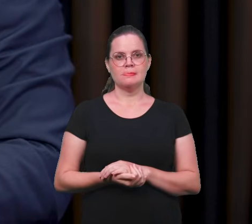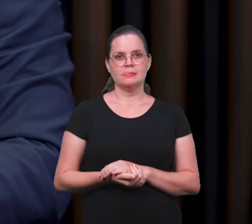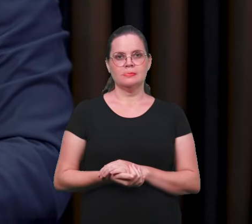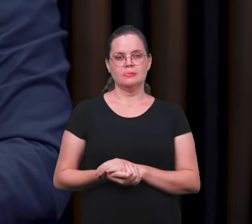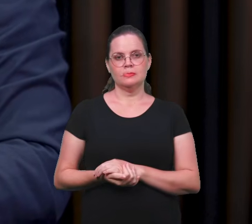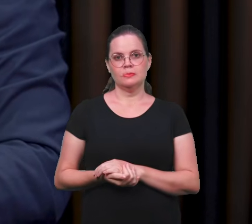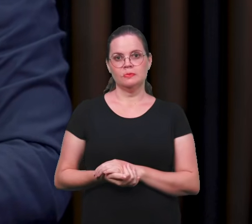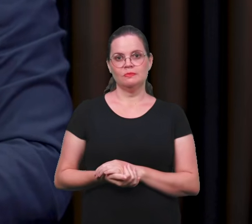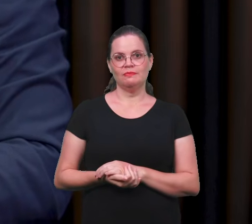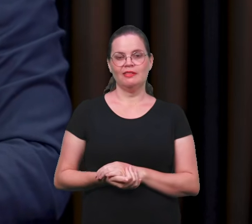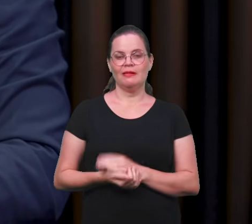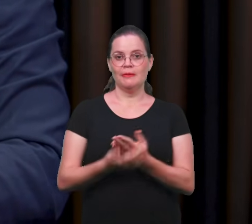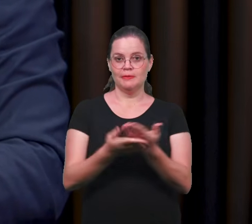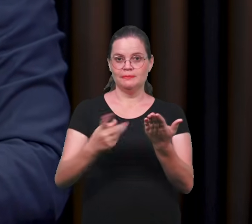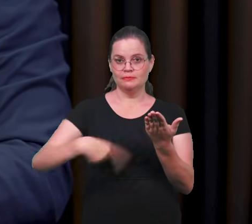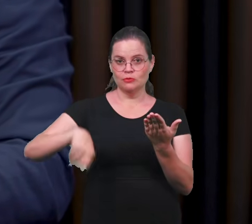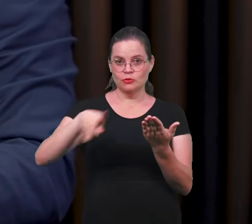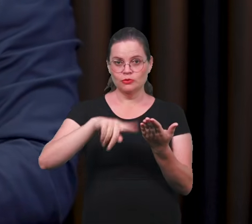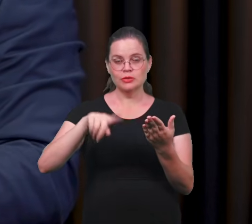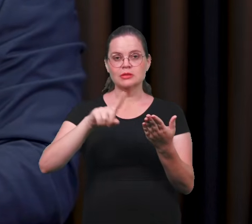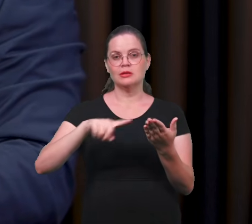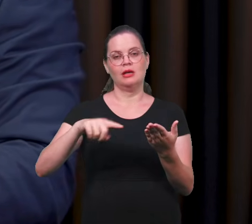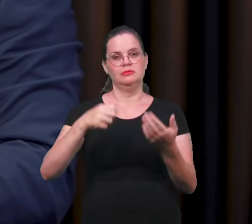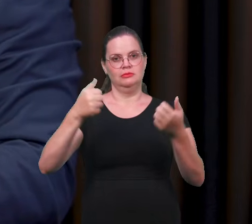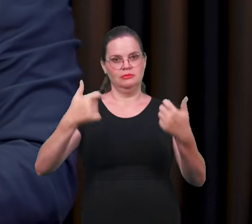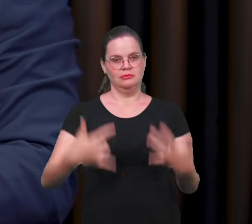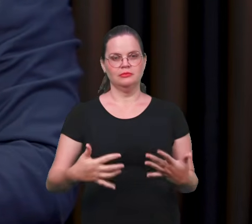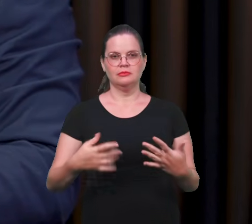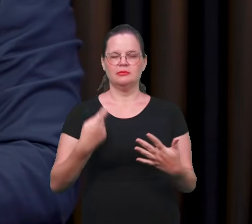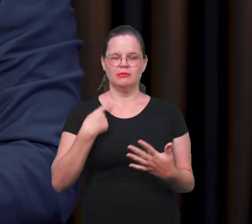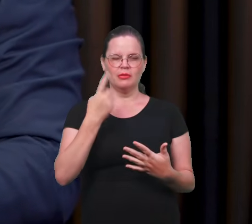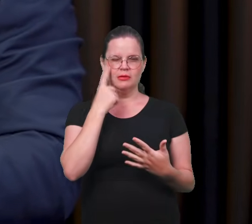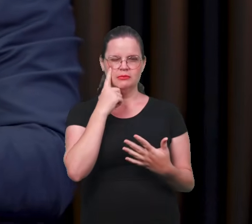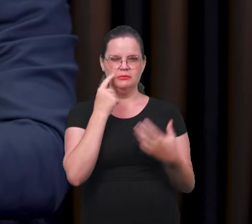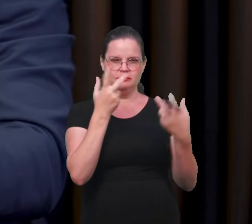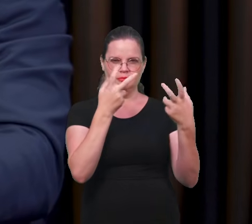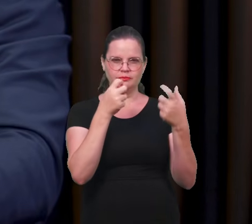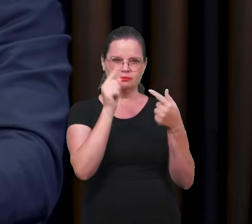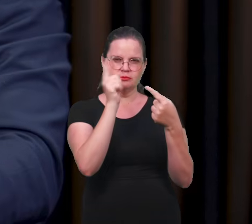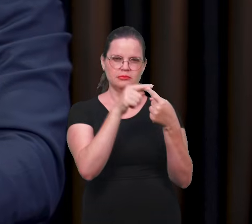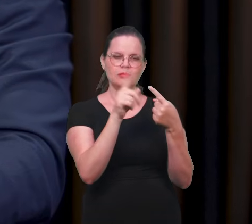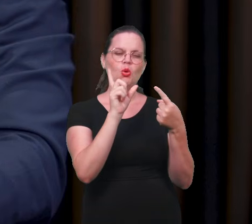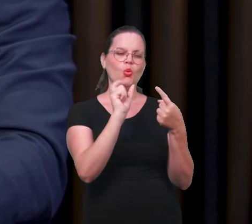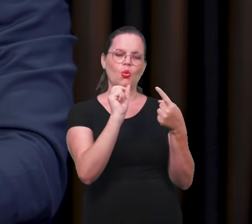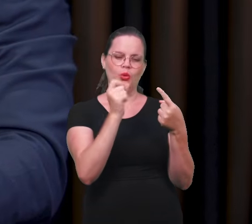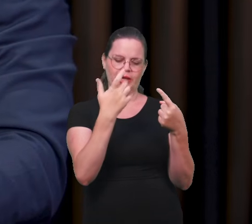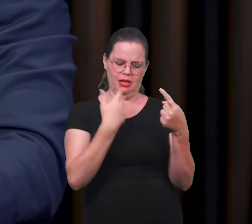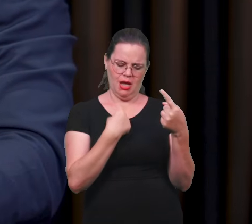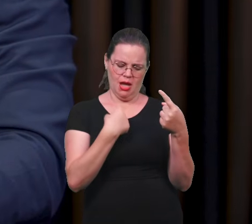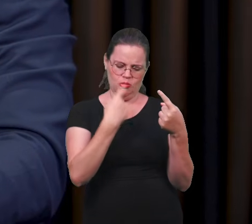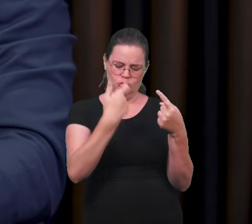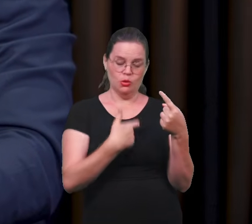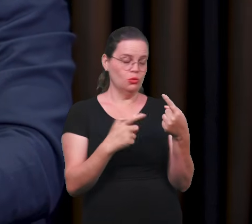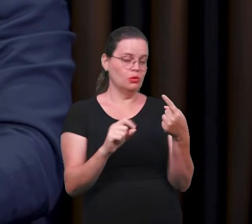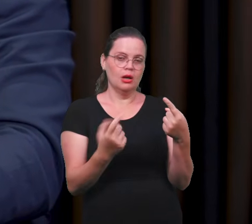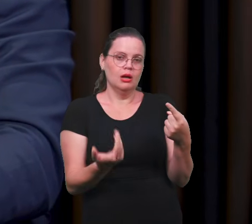para compartilhar com você, observa qual que é a condição primária,